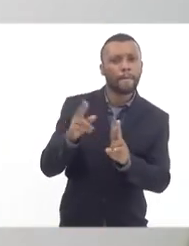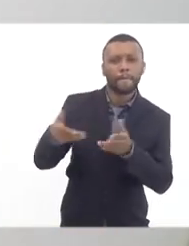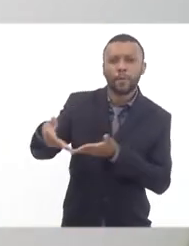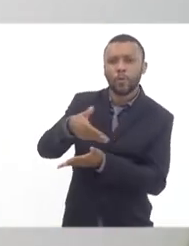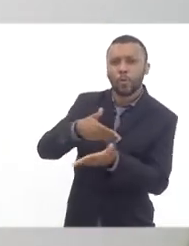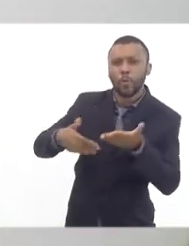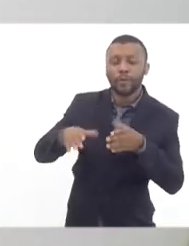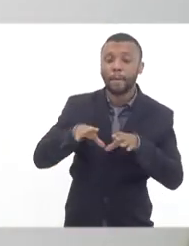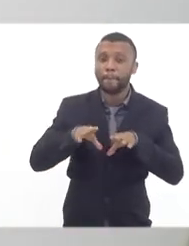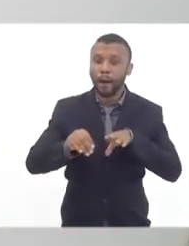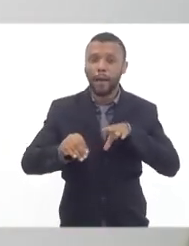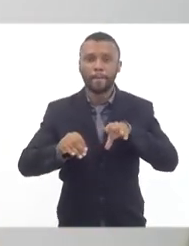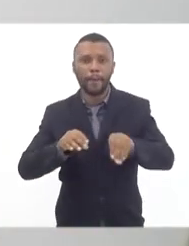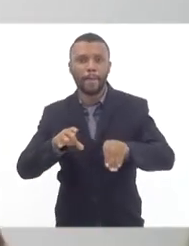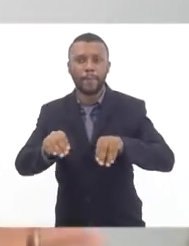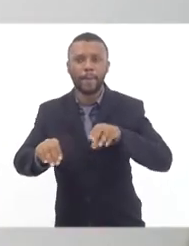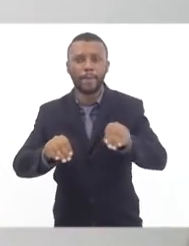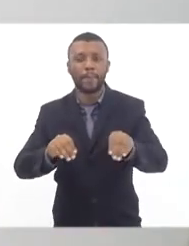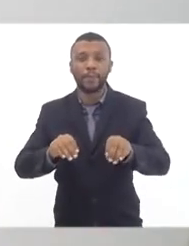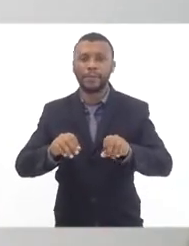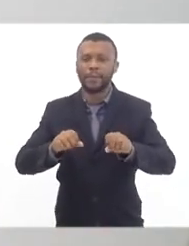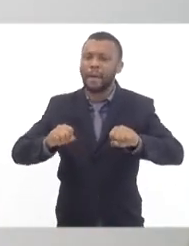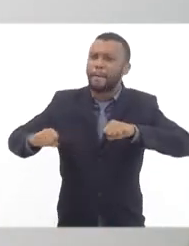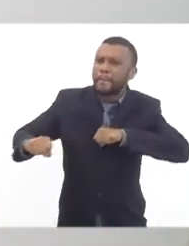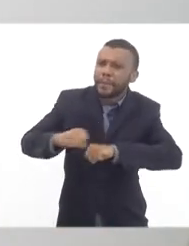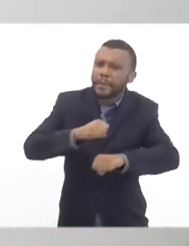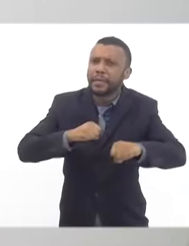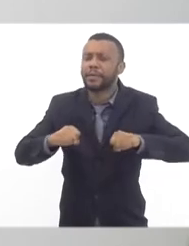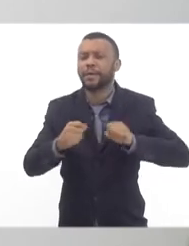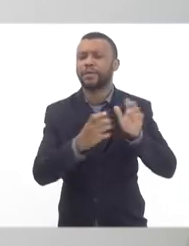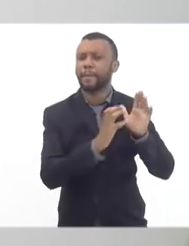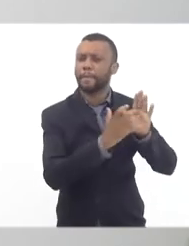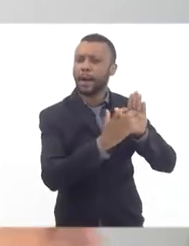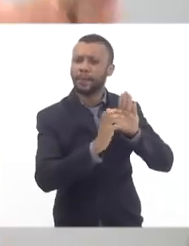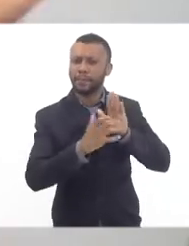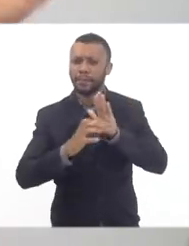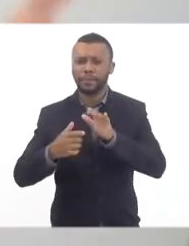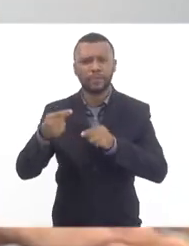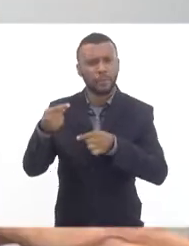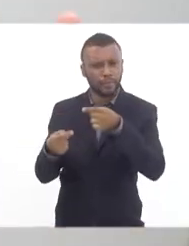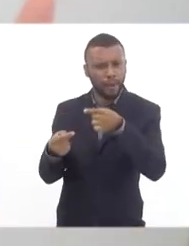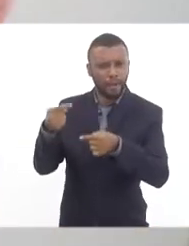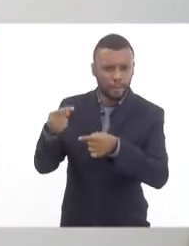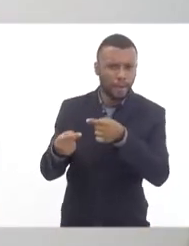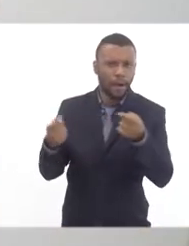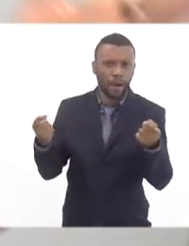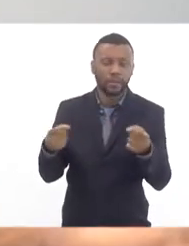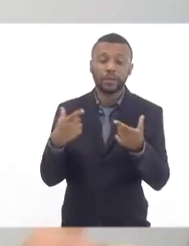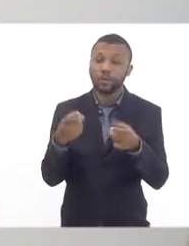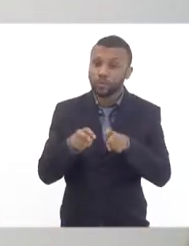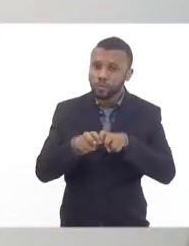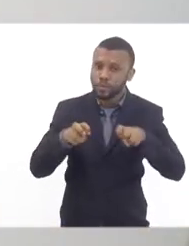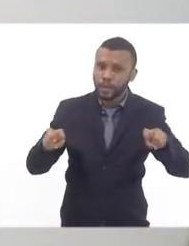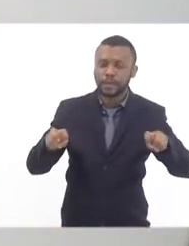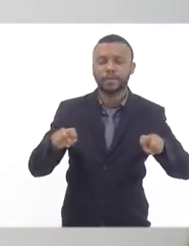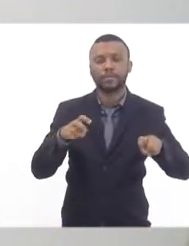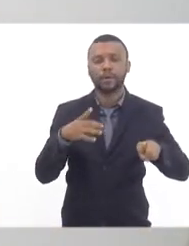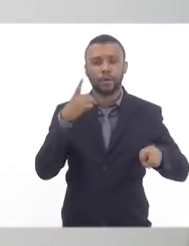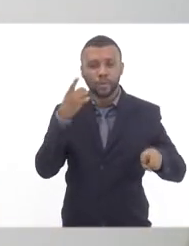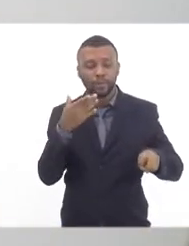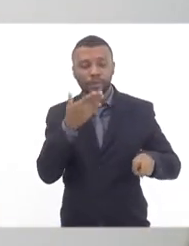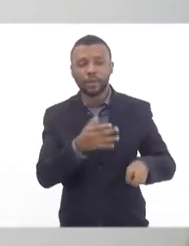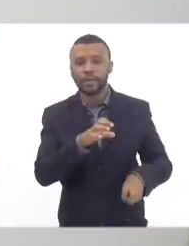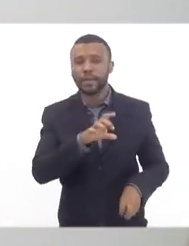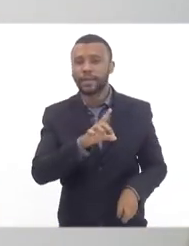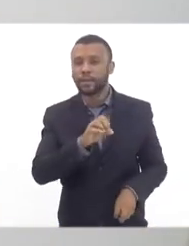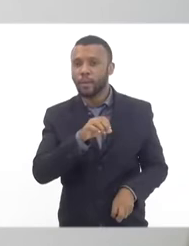ocupações das quase brigas partidárias. A gente sabe o que é isso. Então, juntar aqui nessa mesa o deputado Eliomar Coelho,